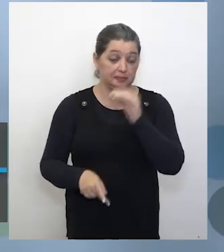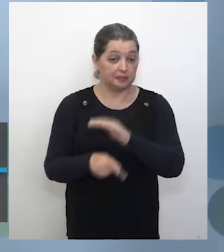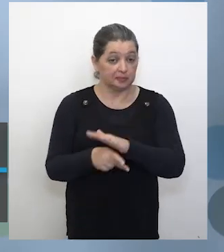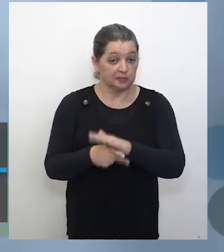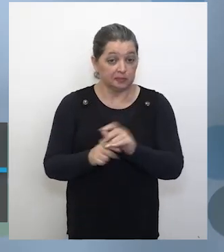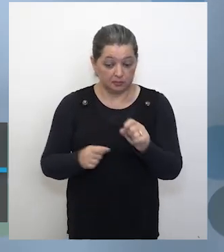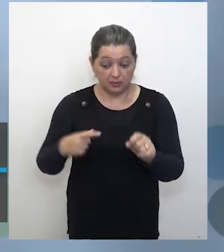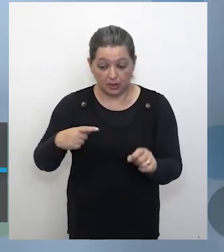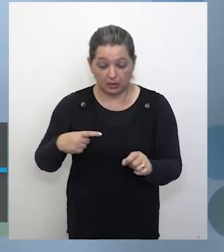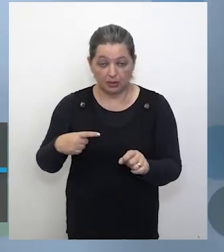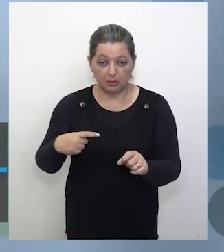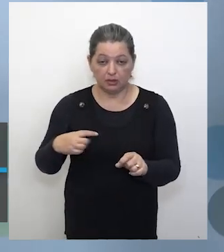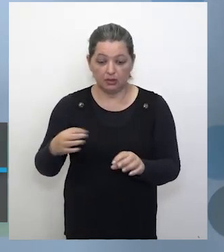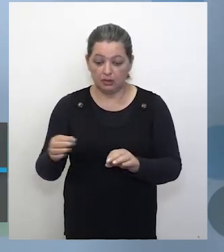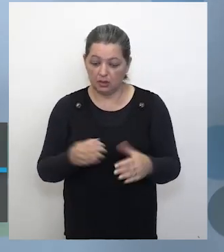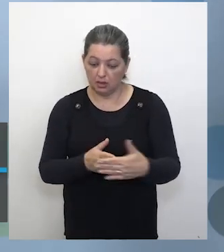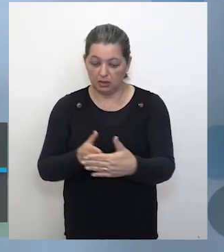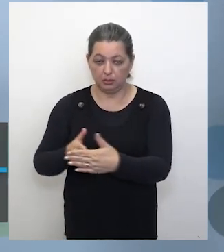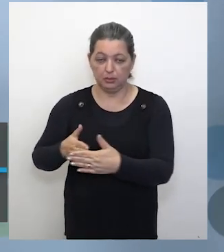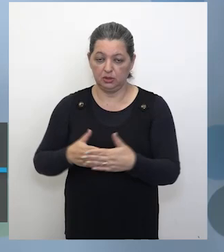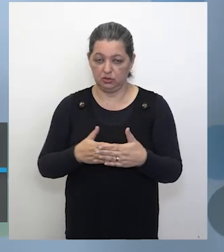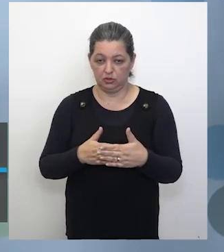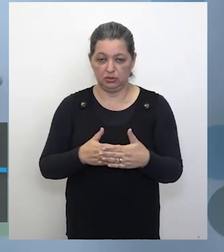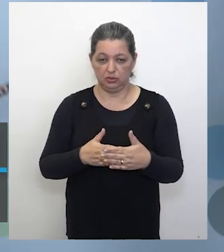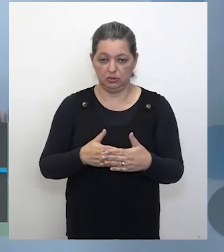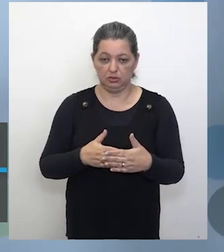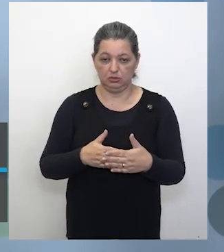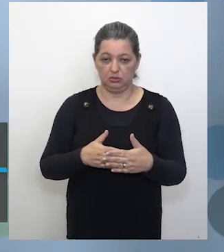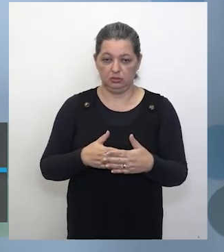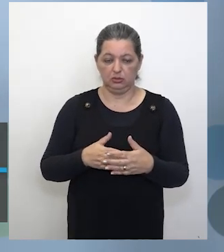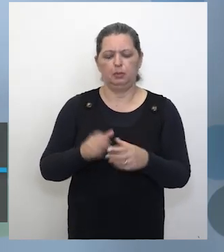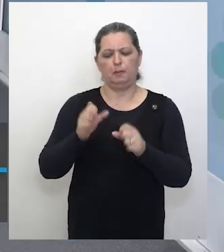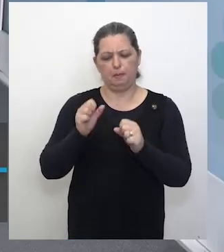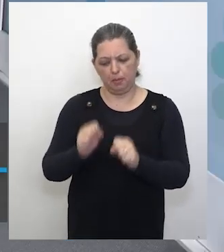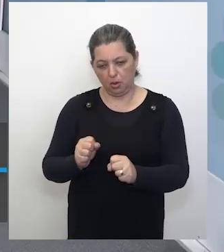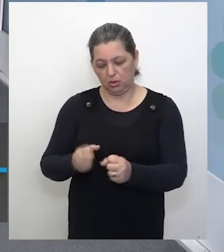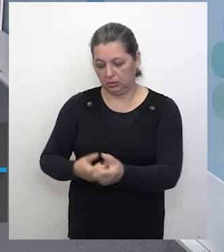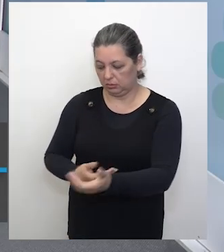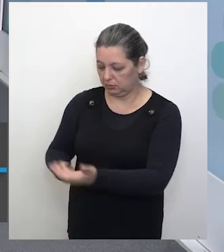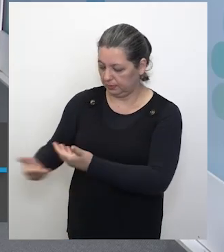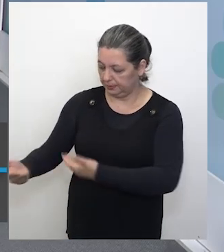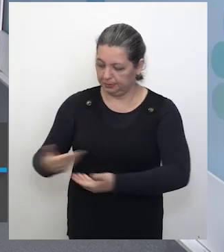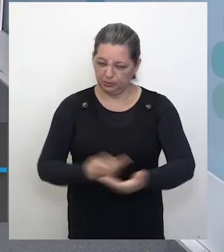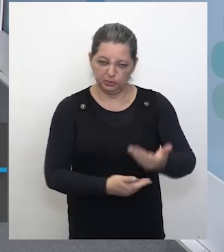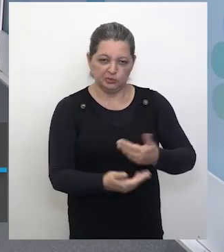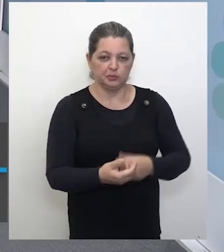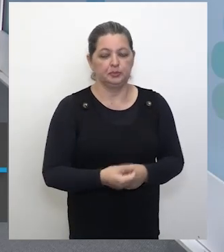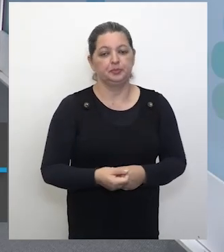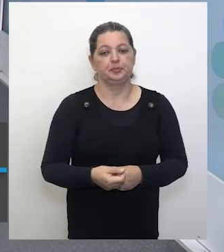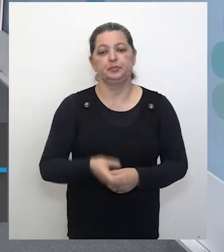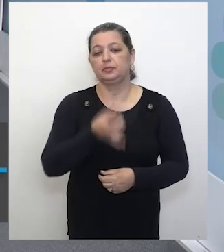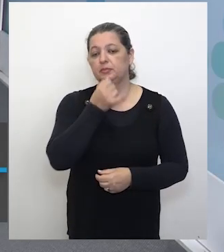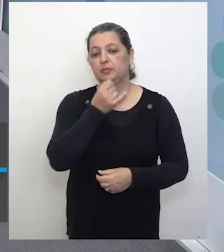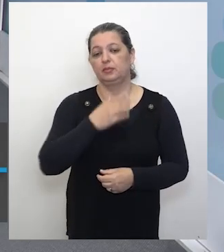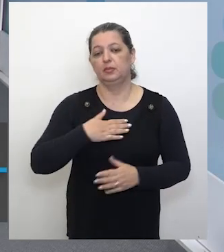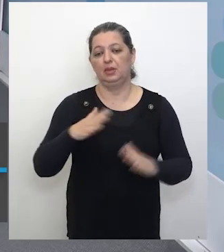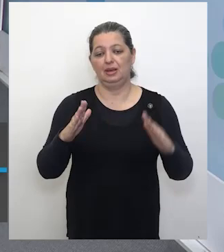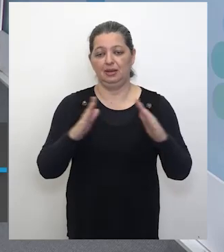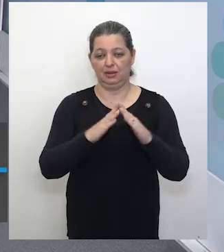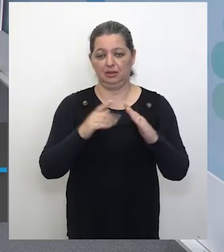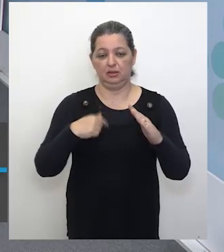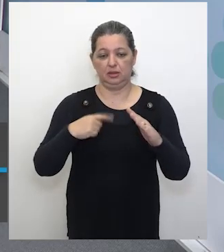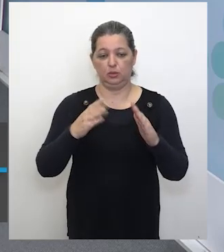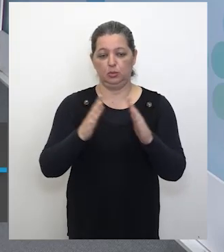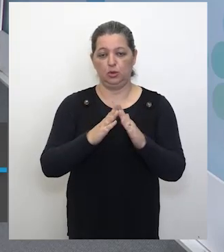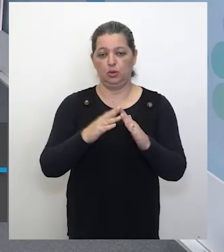os limites, eles possuem interseções. Eu vou dar um ótimo exemplo. Na minha casa, eu moro em 2